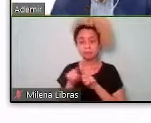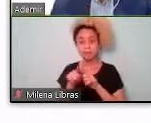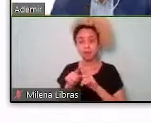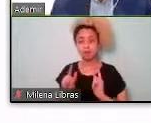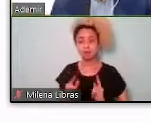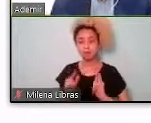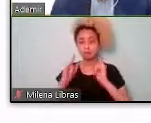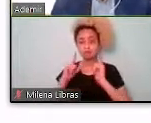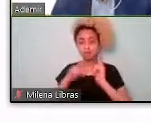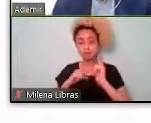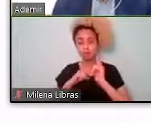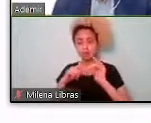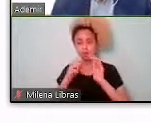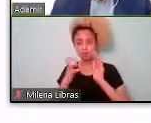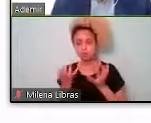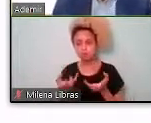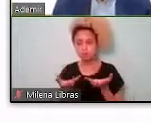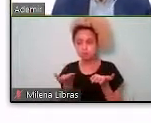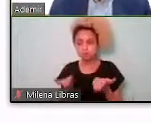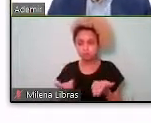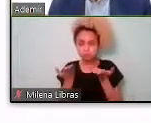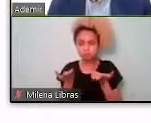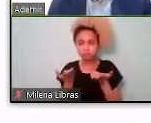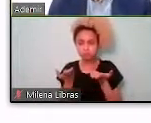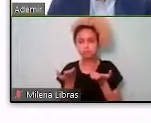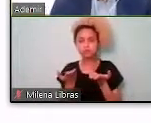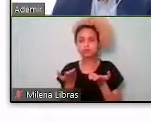que mantém todo